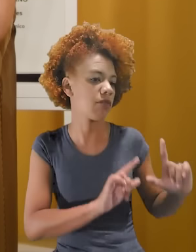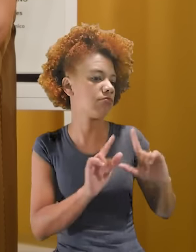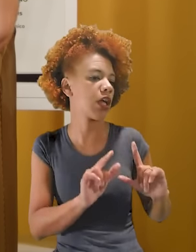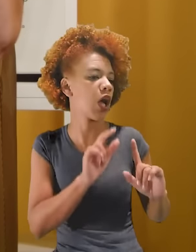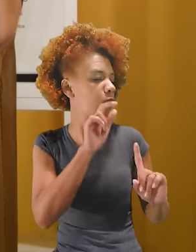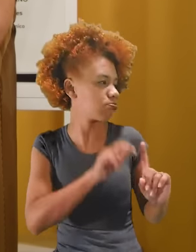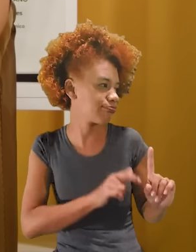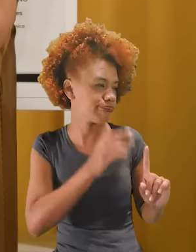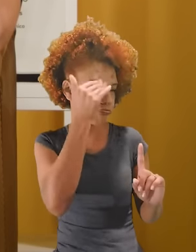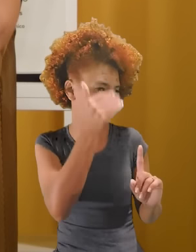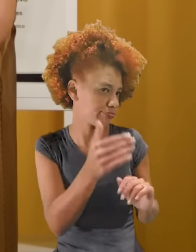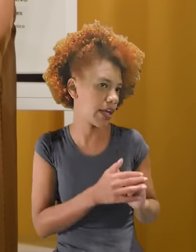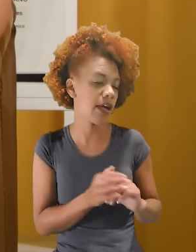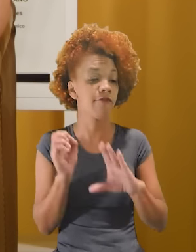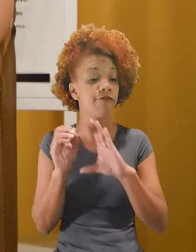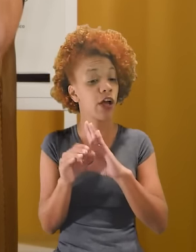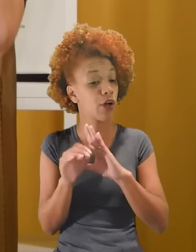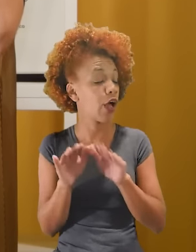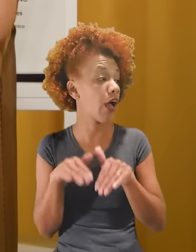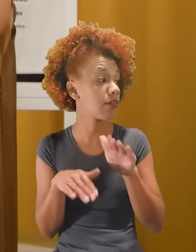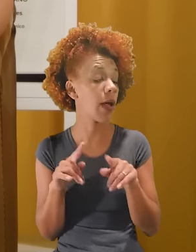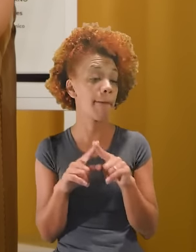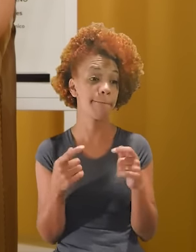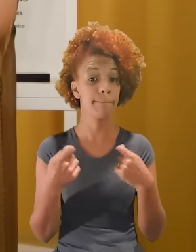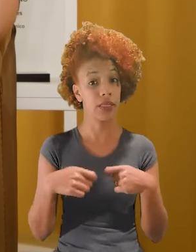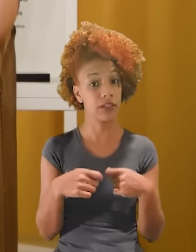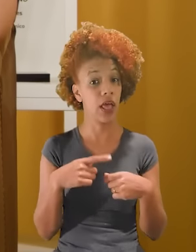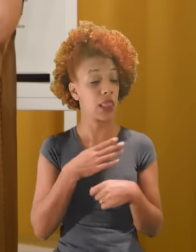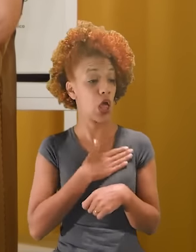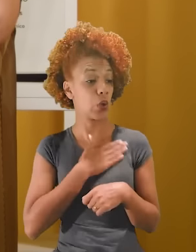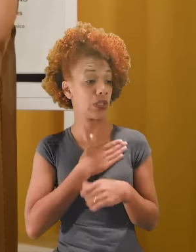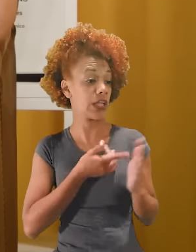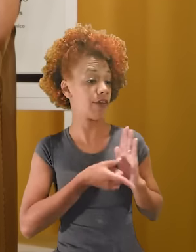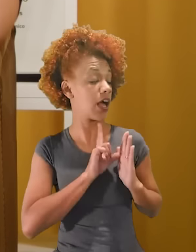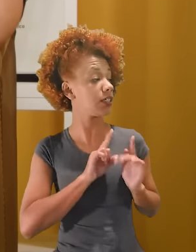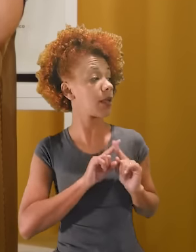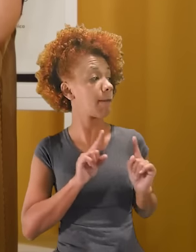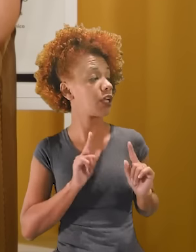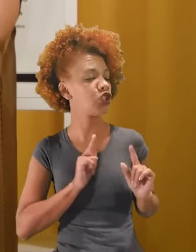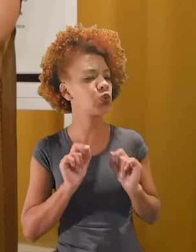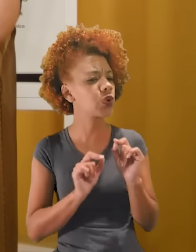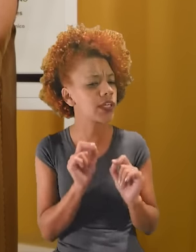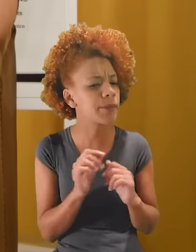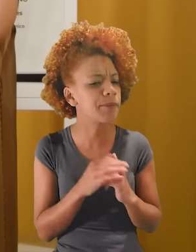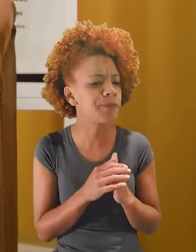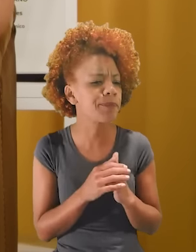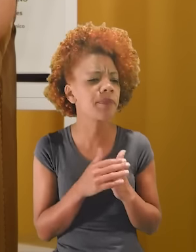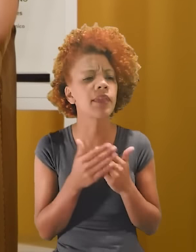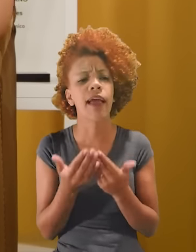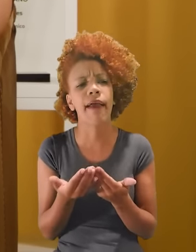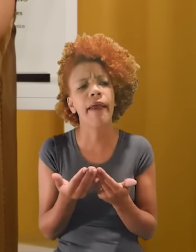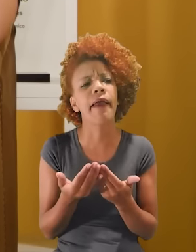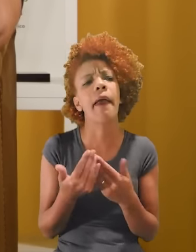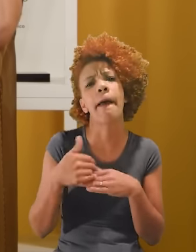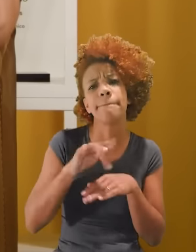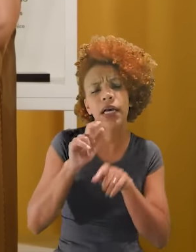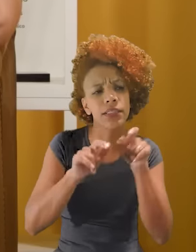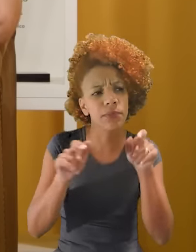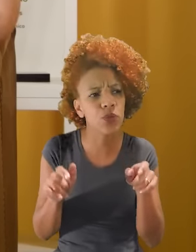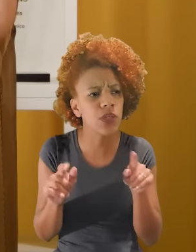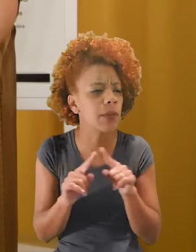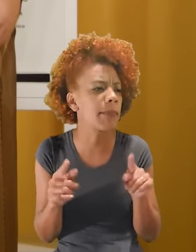faz muito sucesso. Por isso você vai ver o cara vai pra Globo, às vezes. Sim, sim. E a pessoa fala, eu gostava dele antes. Só que, de alguma maneira, esse cara, ele fala assim, eu tô falando pra mais